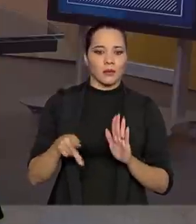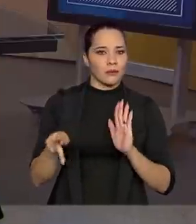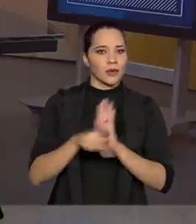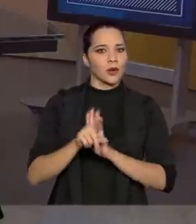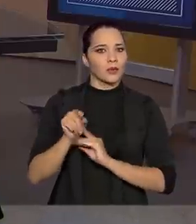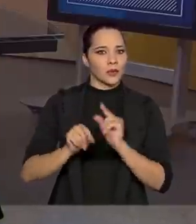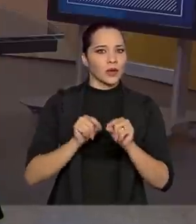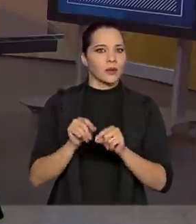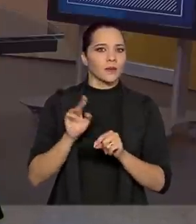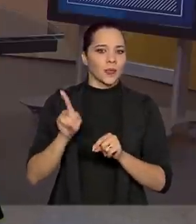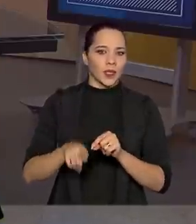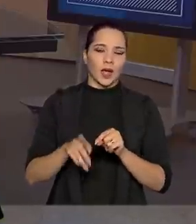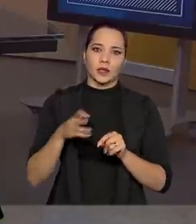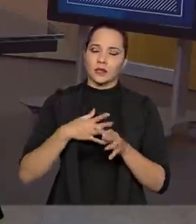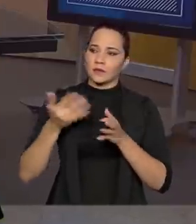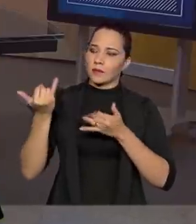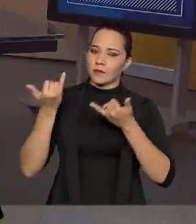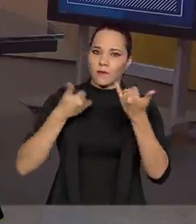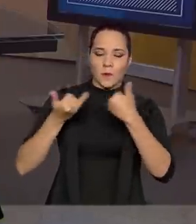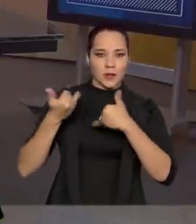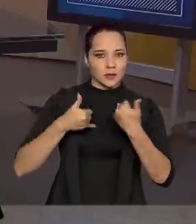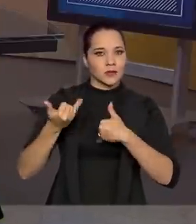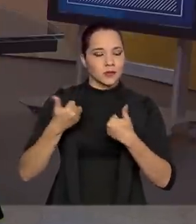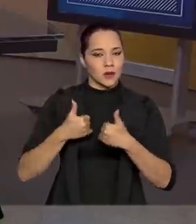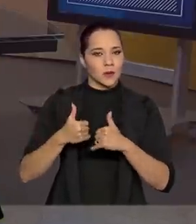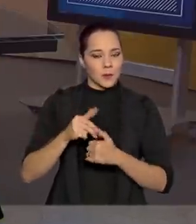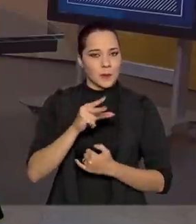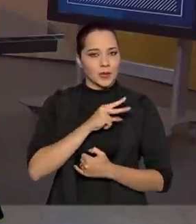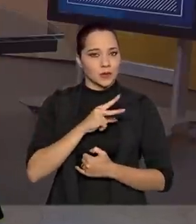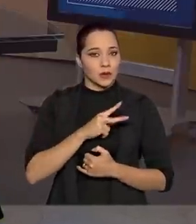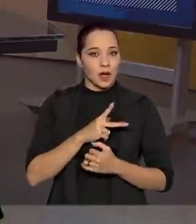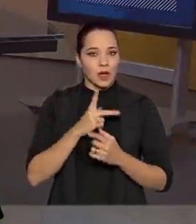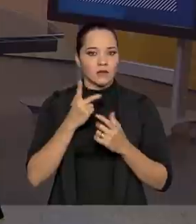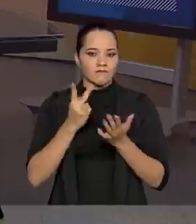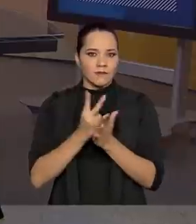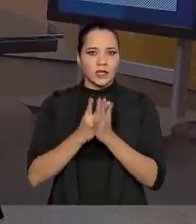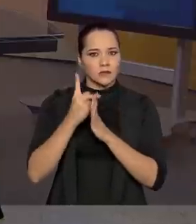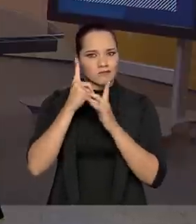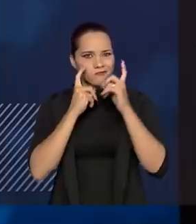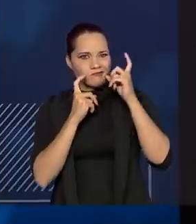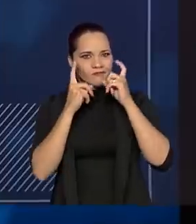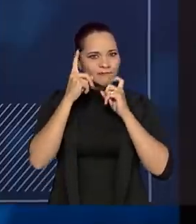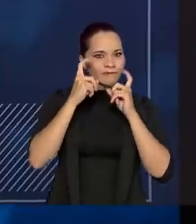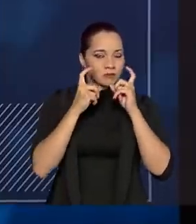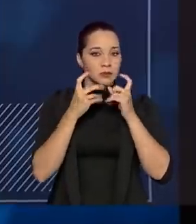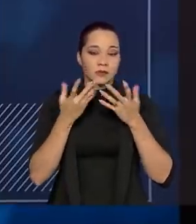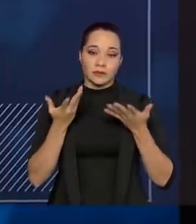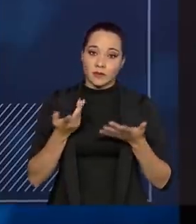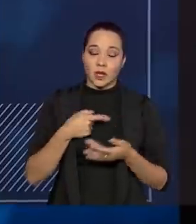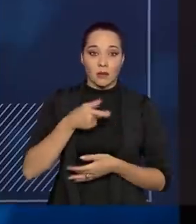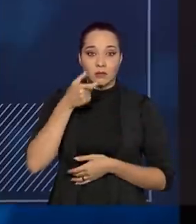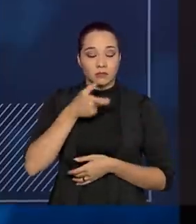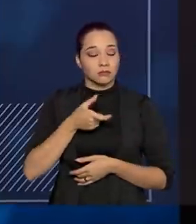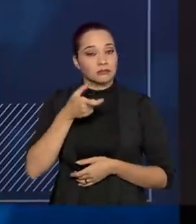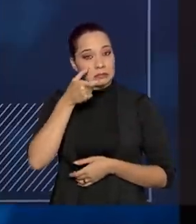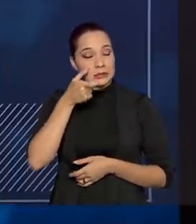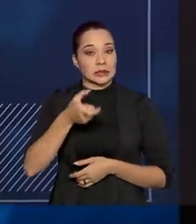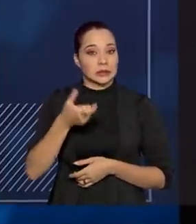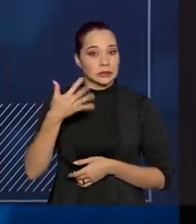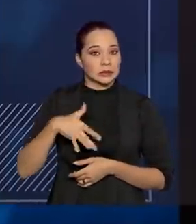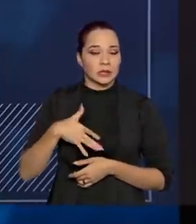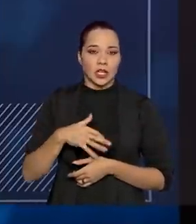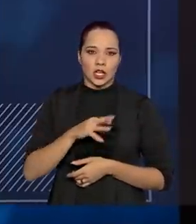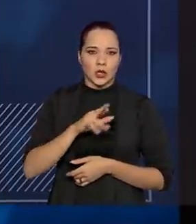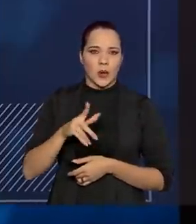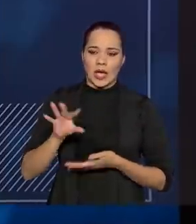né, às suas informações pessoais, né, ainda que sejam expressões faciais. Então, é um caso interessantíssimo. Porque não